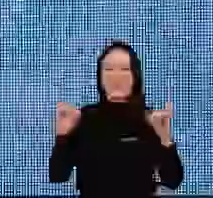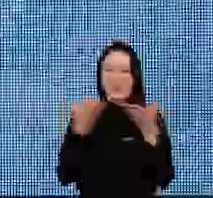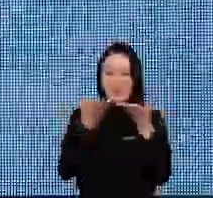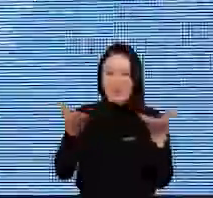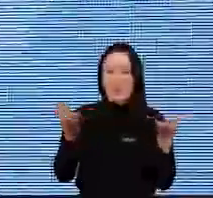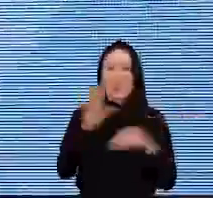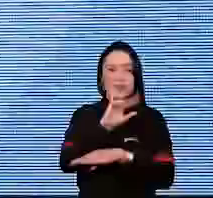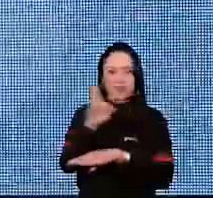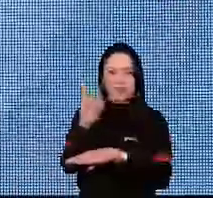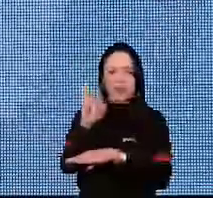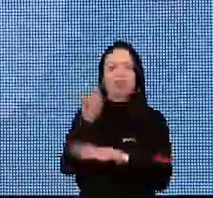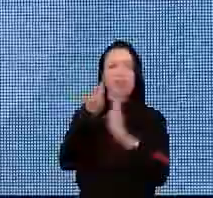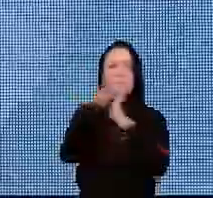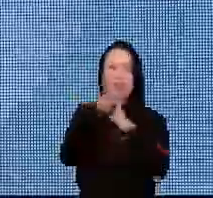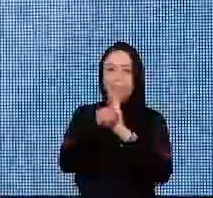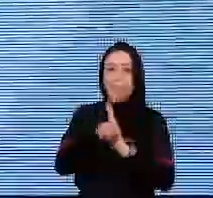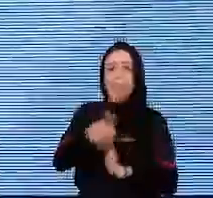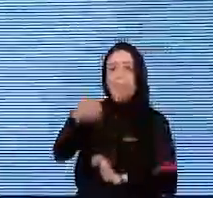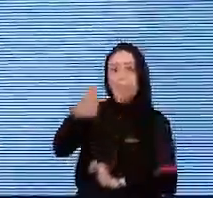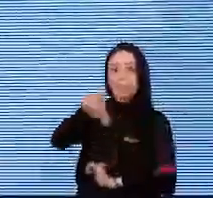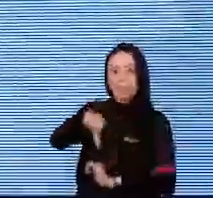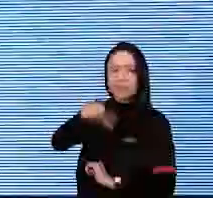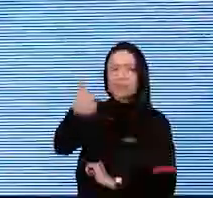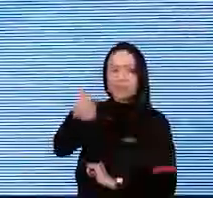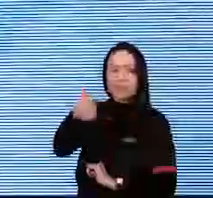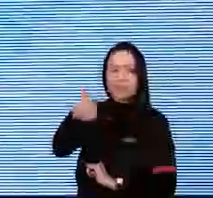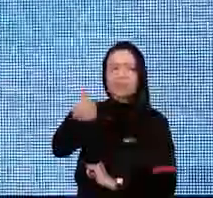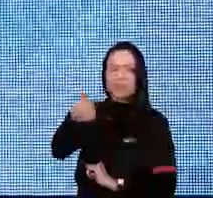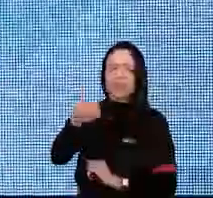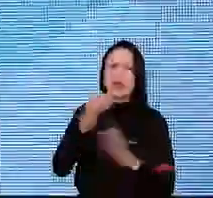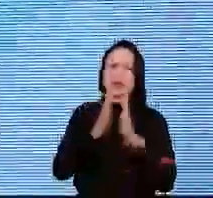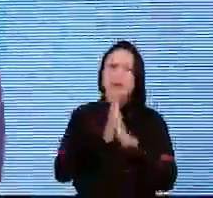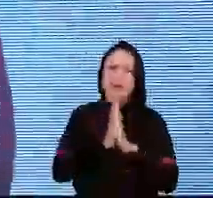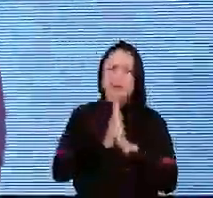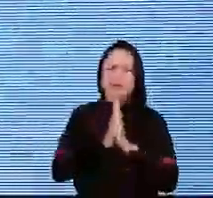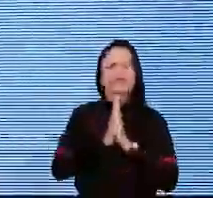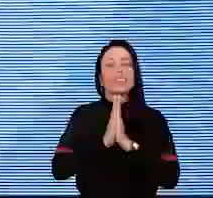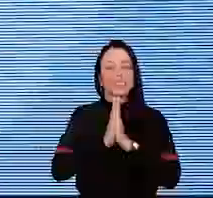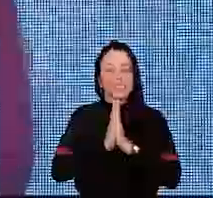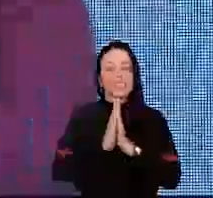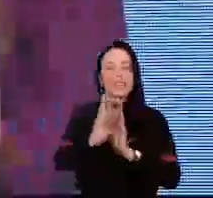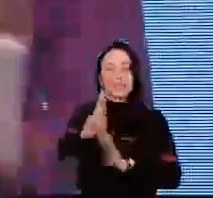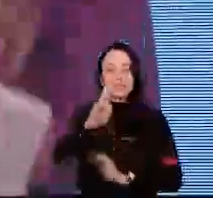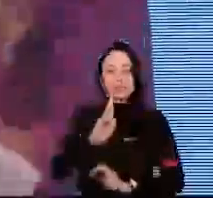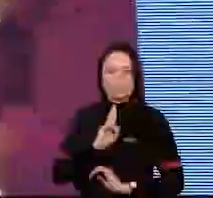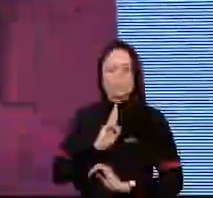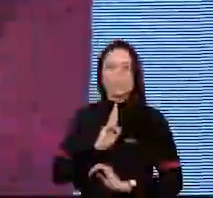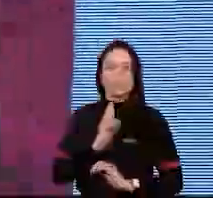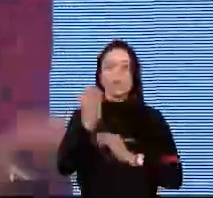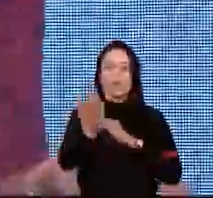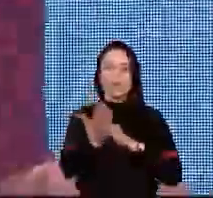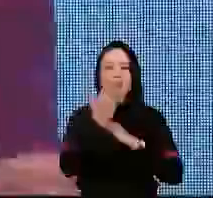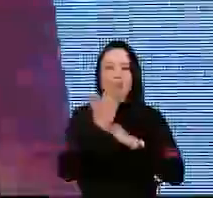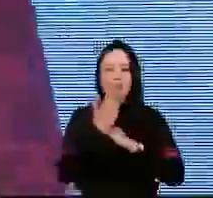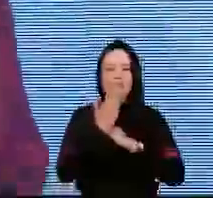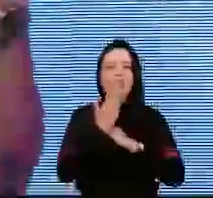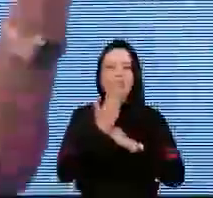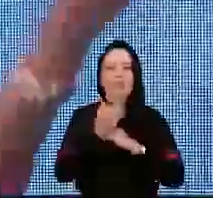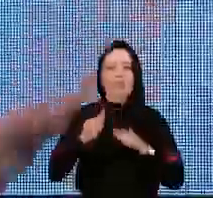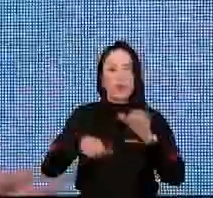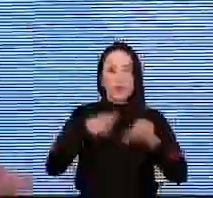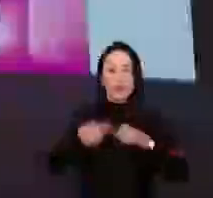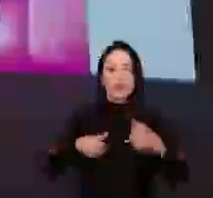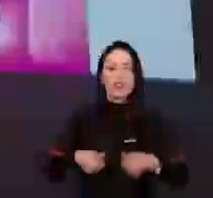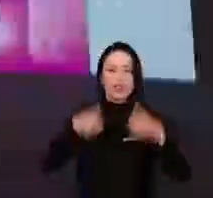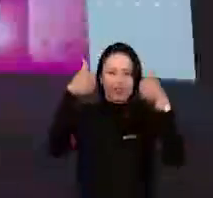estarão recebendo uma pesquisa de satisfação, que eu peço gentilmente que seja respondida, porque nos ajuda muito a melhorar